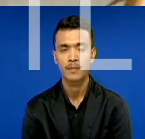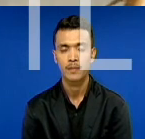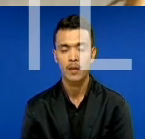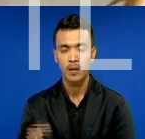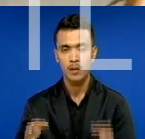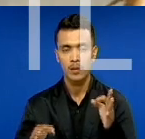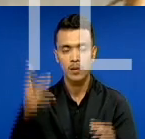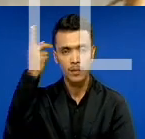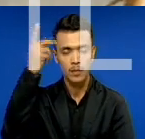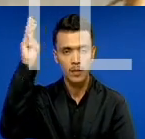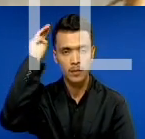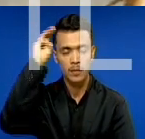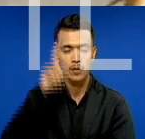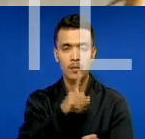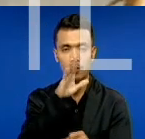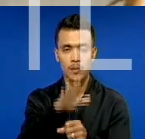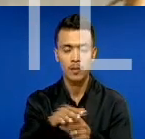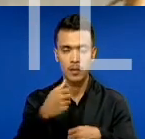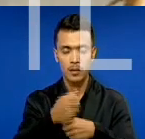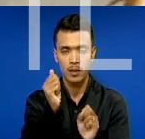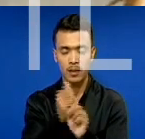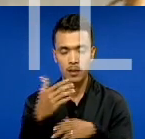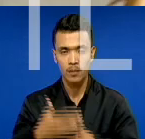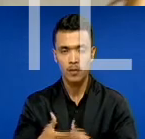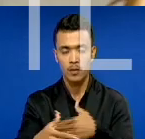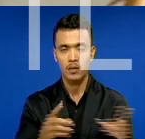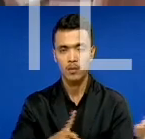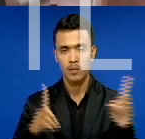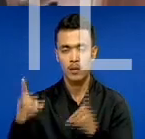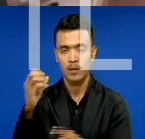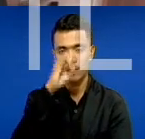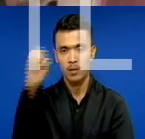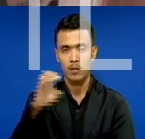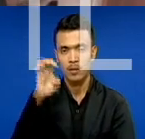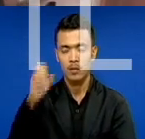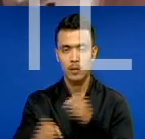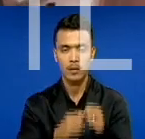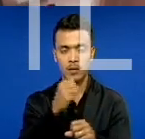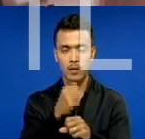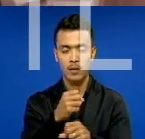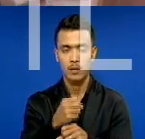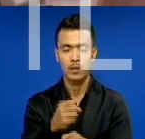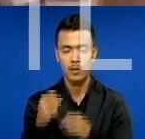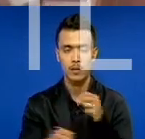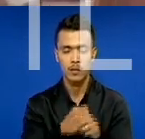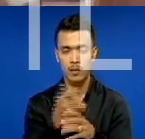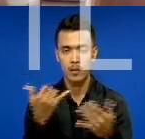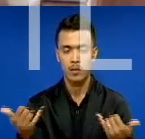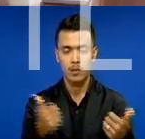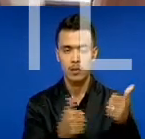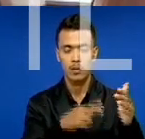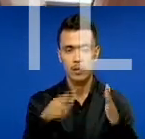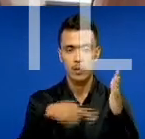Além de né, primeiro-ministro promete se acelera processo de execução orçamento geral estado e a trimestre da Hulu, onde cumpre a regra lei orçamento